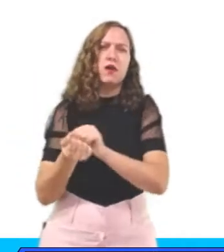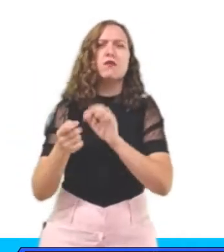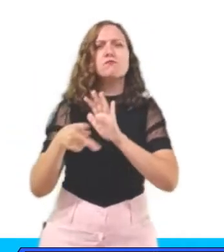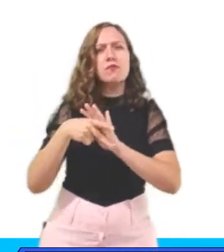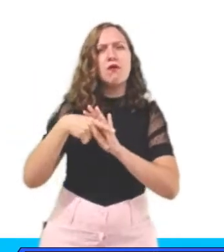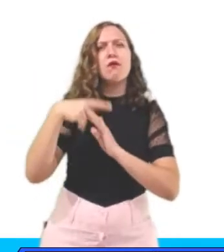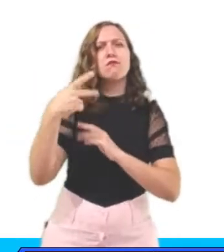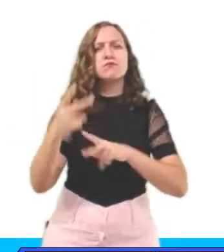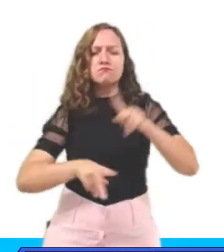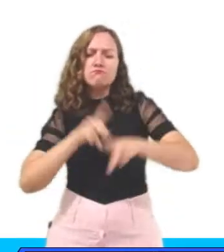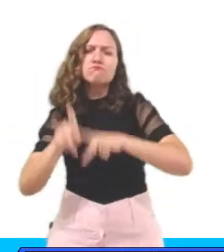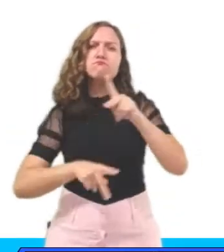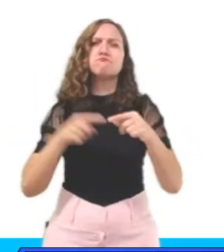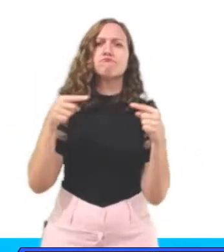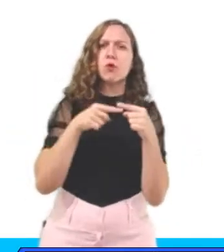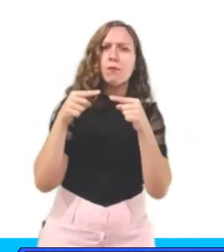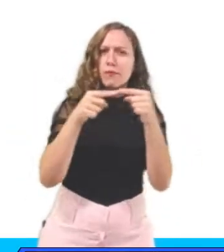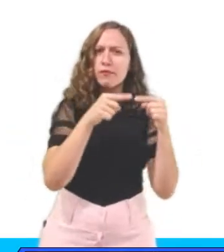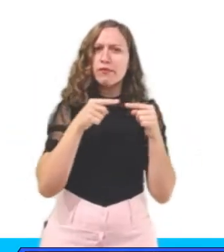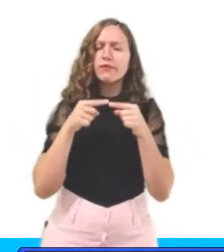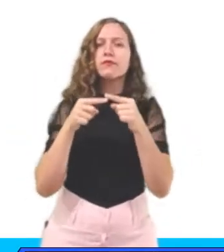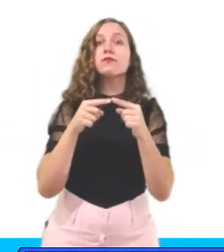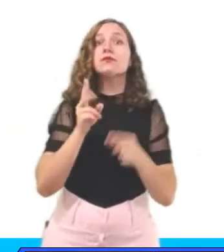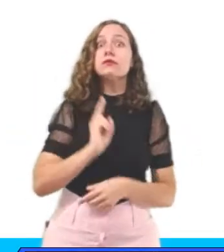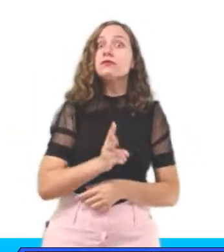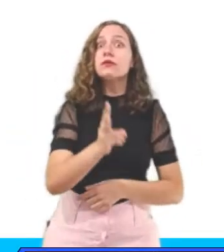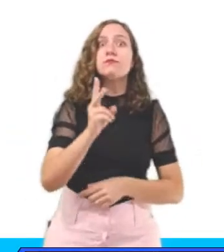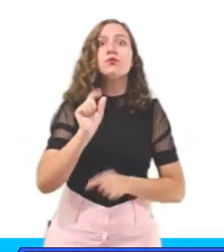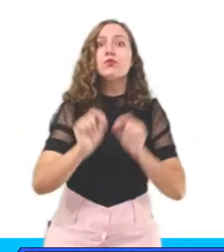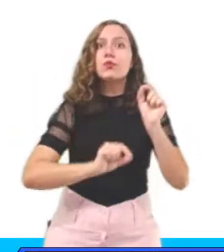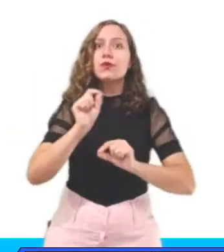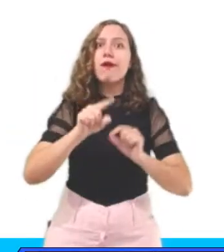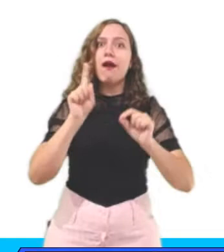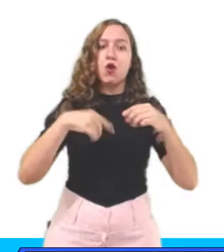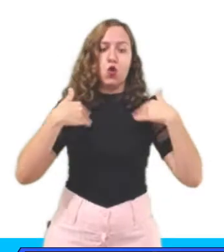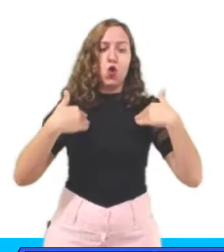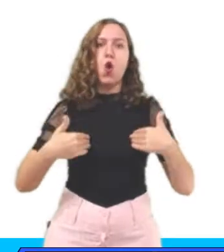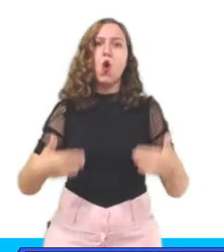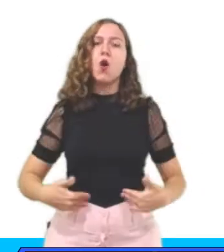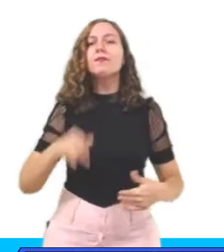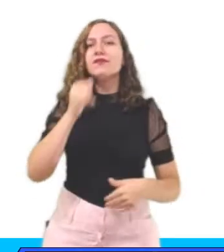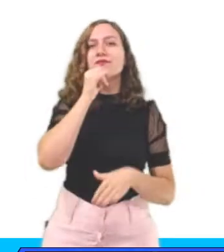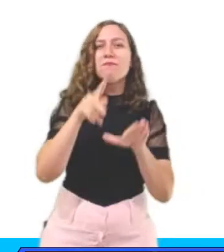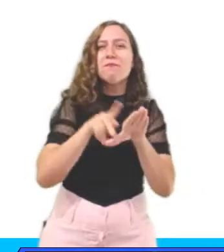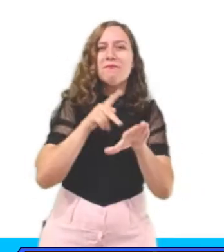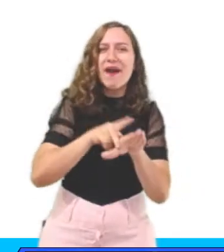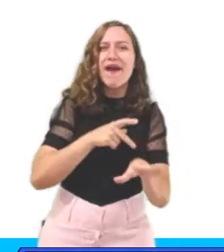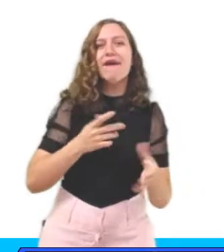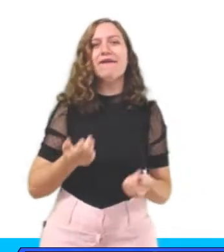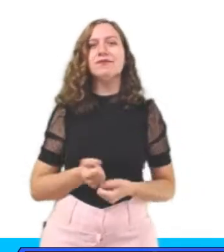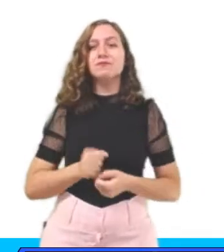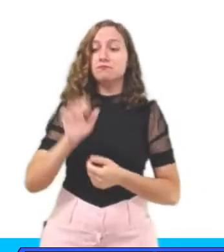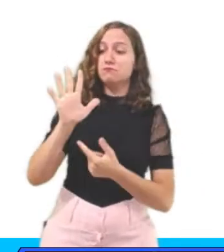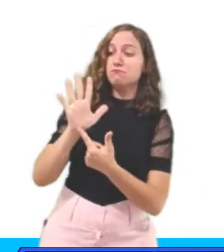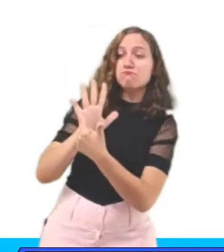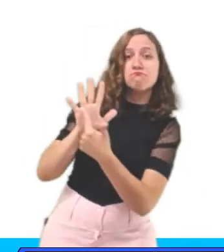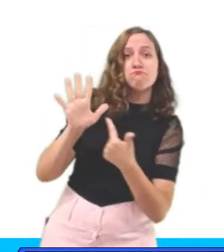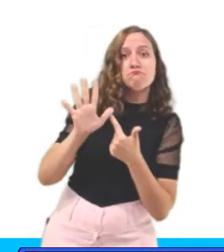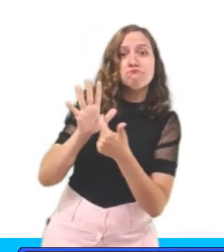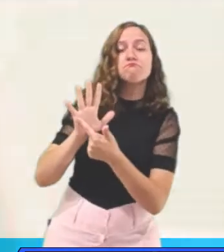antigamente. Tinham por base sempre alguma parte do corpo humano. Pés, palmo,